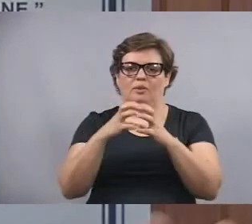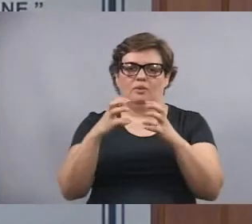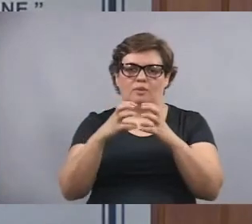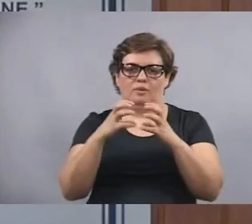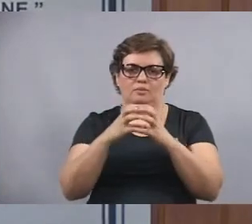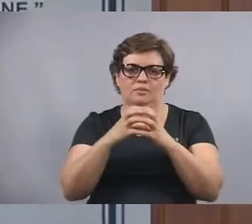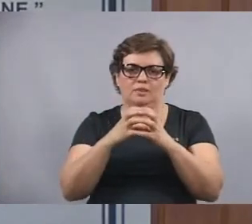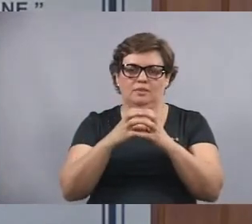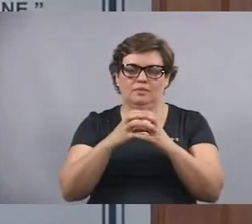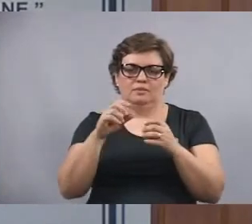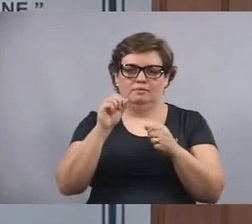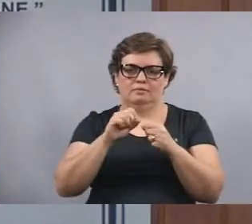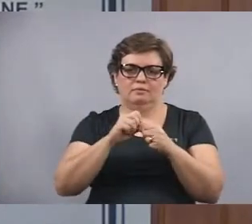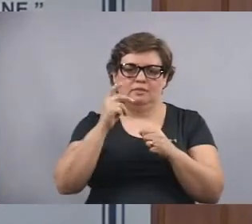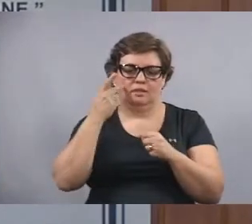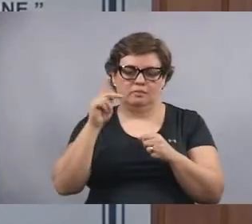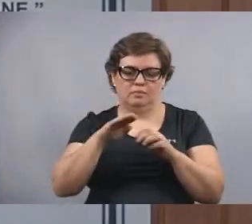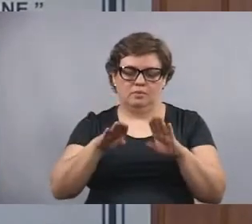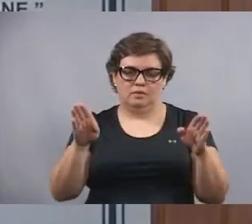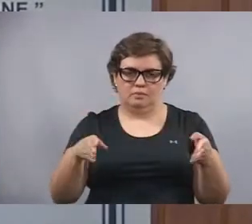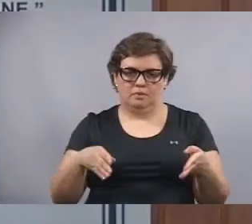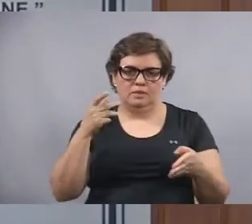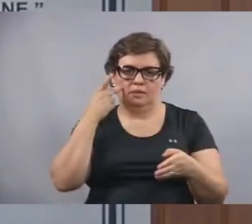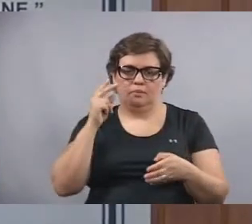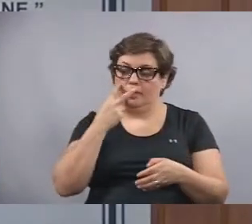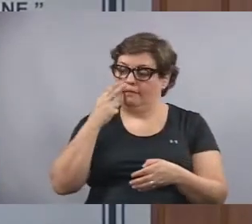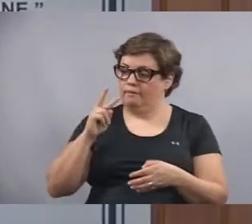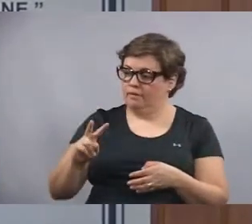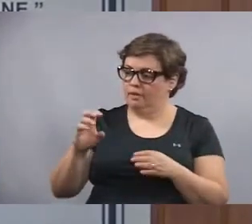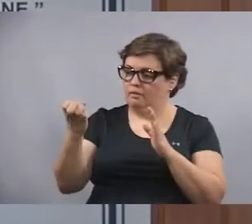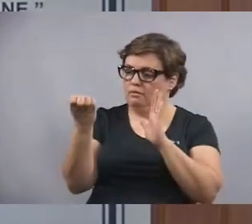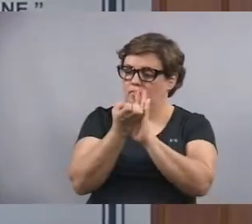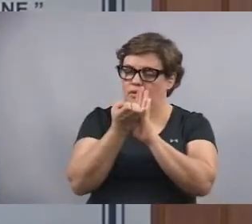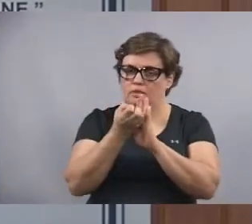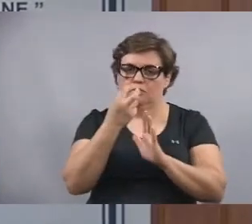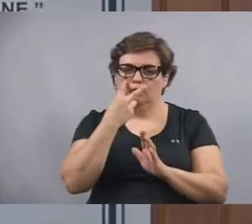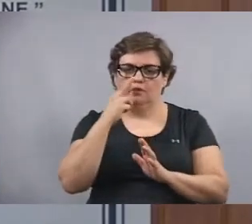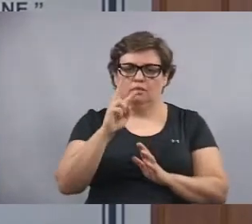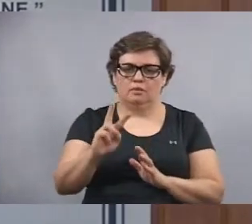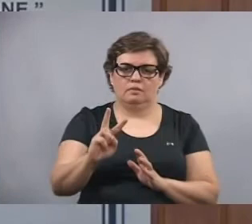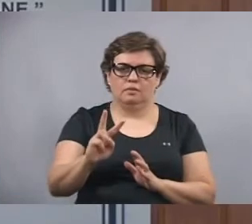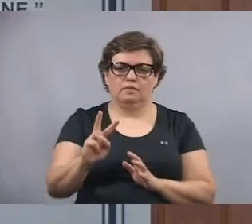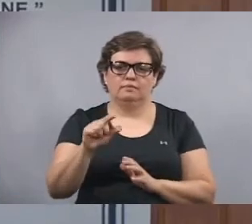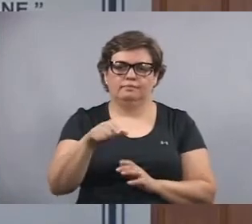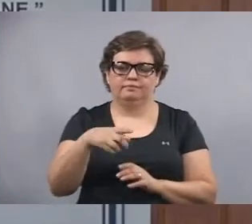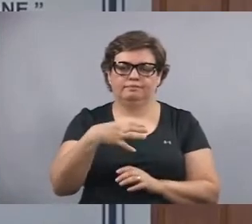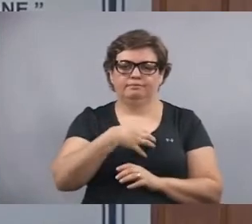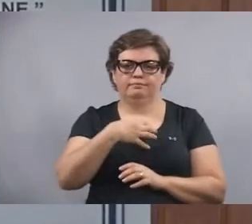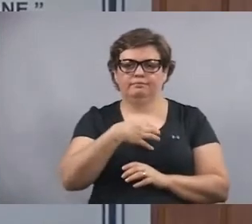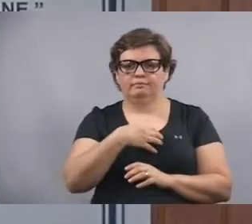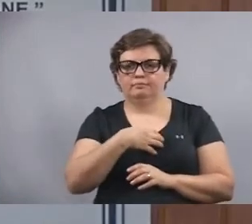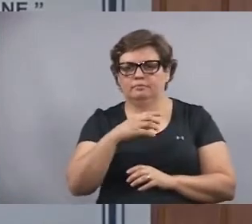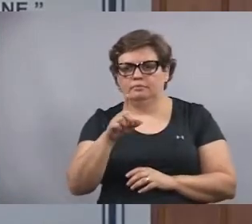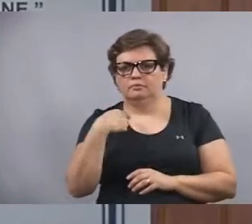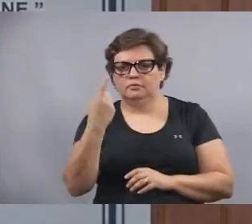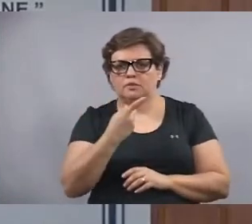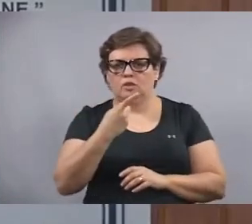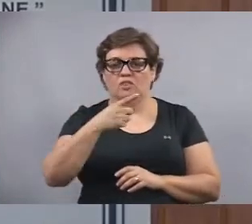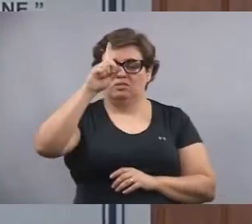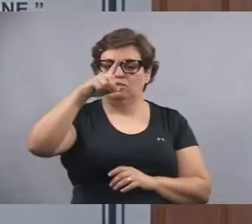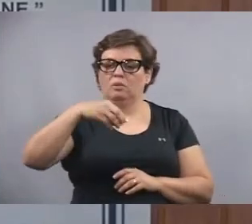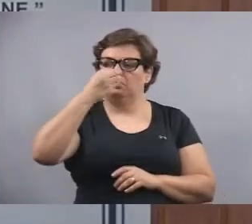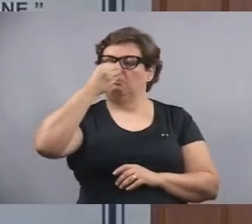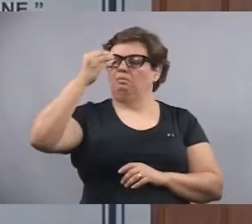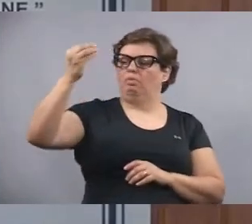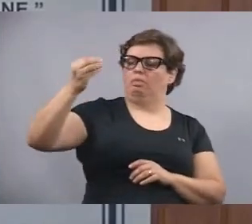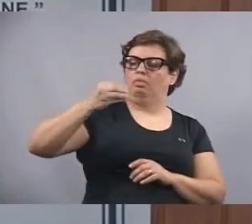vereadores criada para essa mesa, para acompanhar o edital e verificar essas situações, nós somos